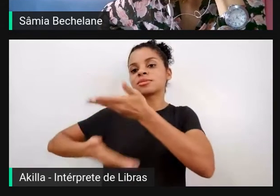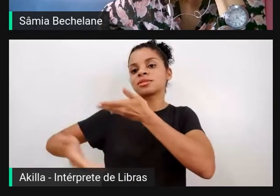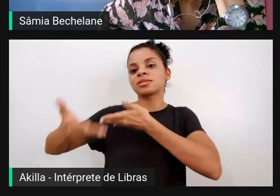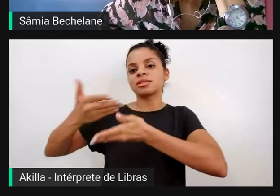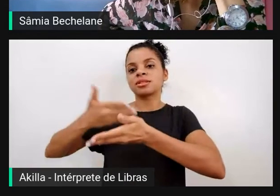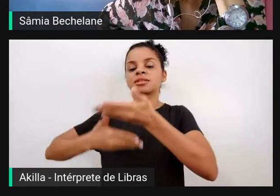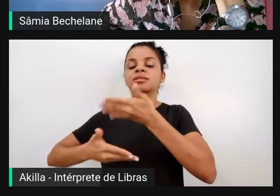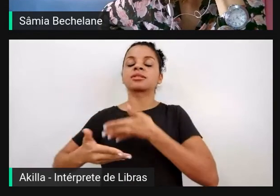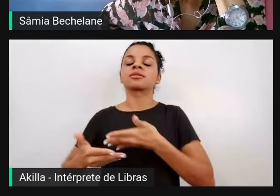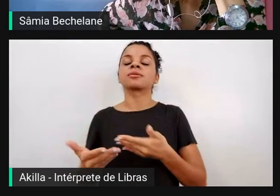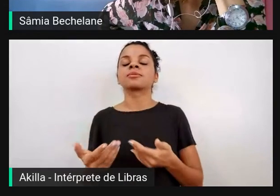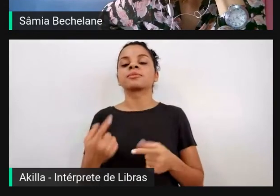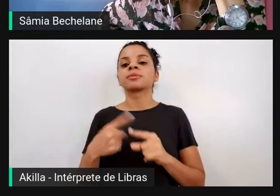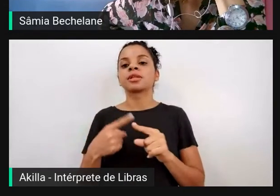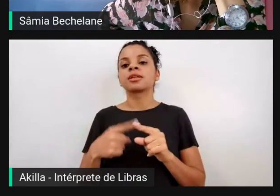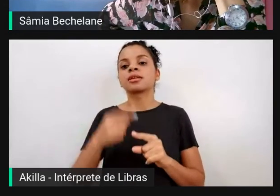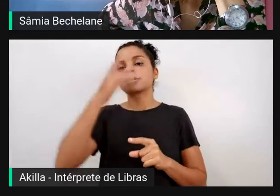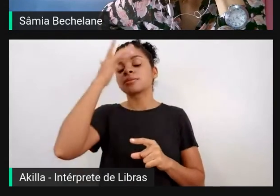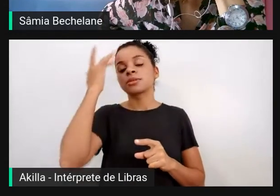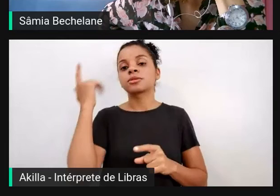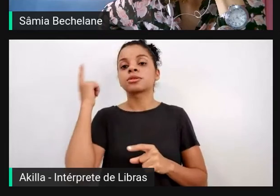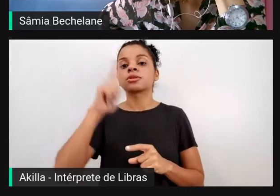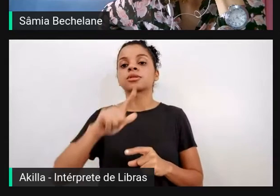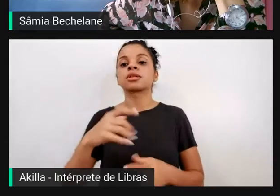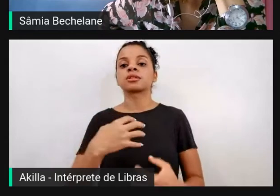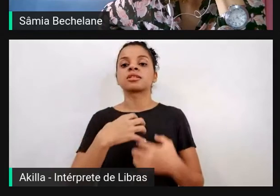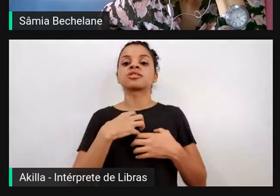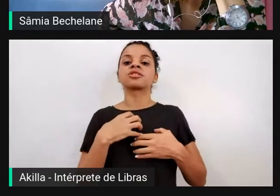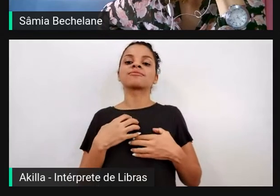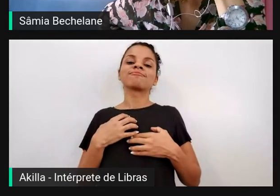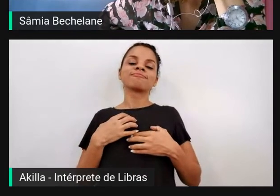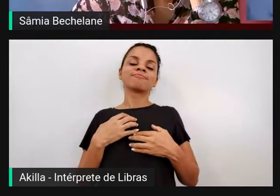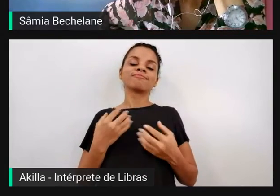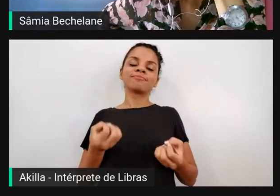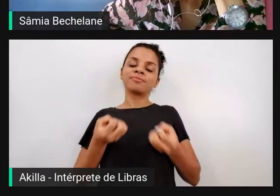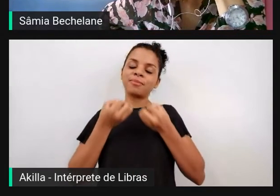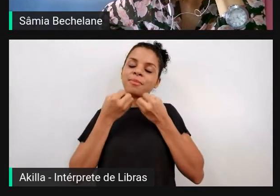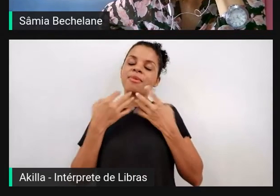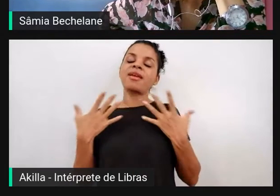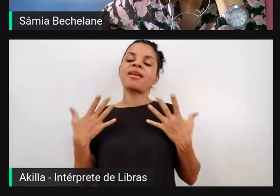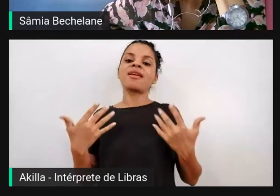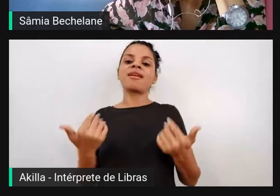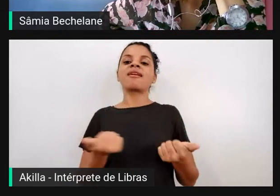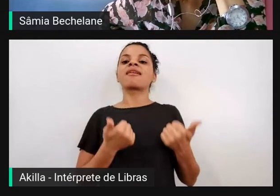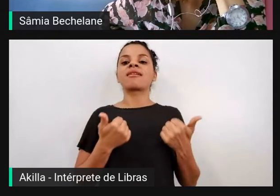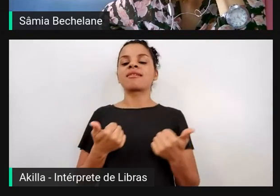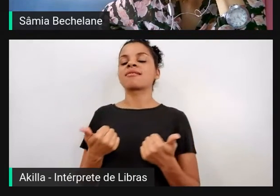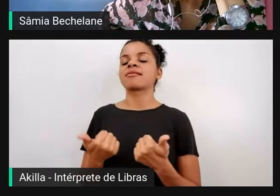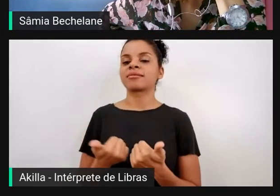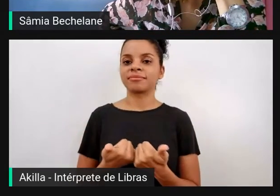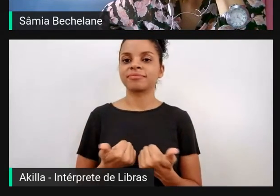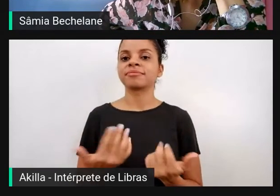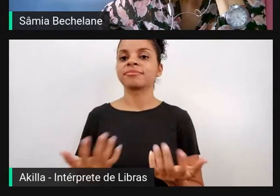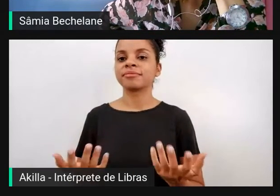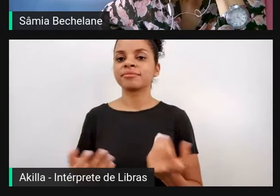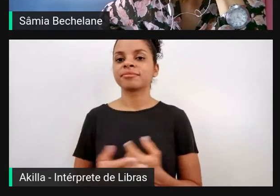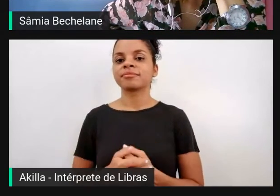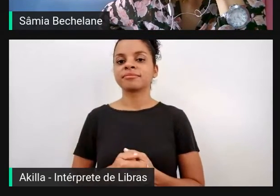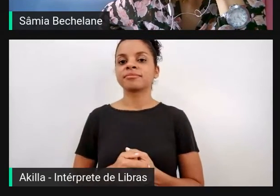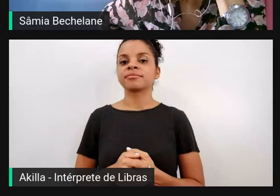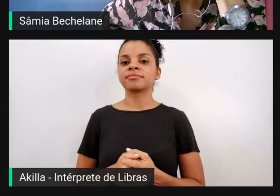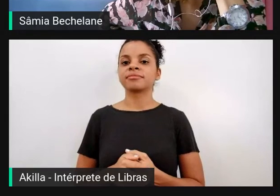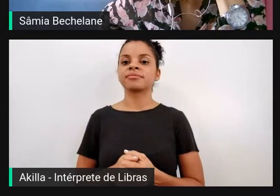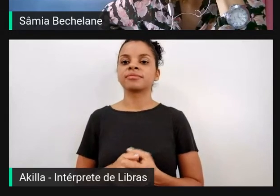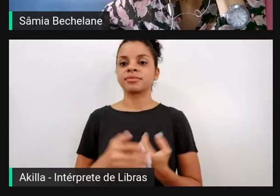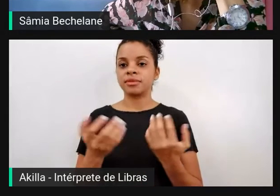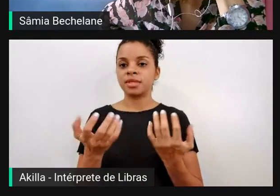vontade. Elas sintam que as perspectivas delas e o mesmo repertório delas está sendo útil para aquela discussão. Eu queria